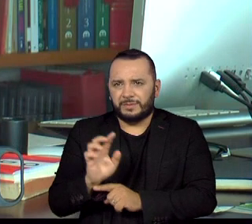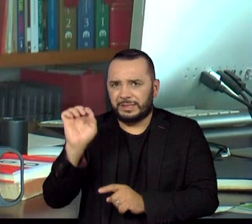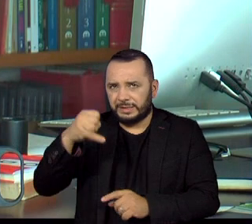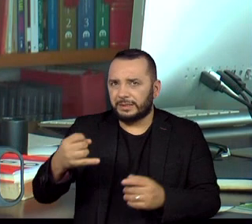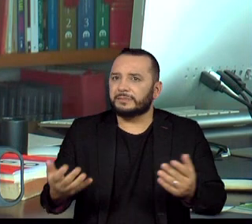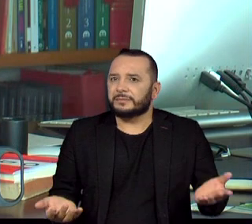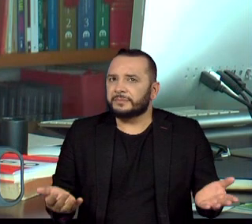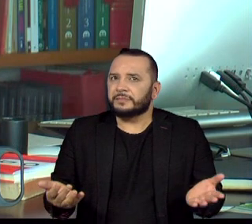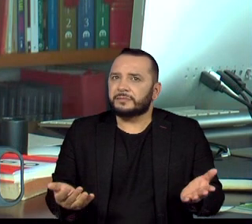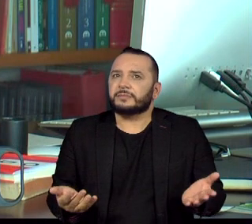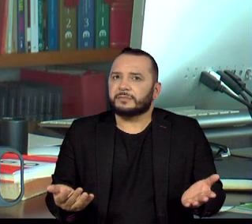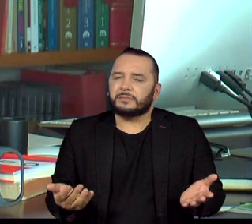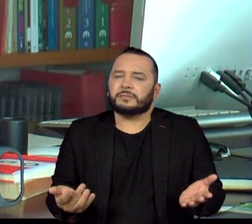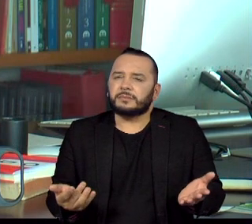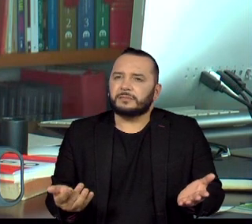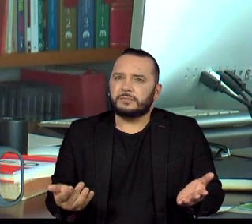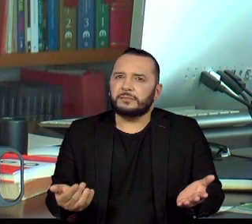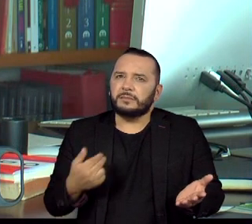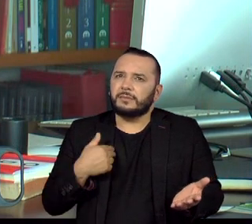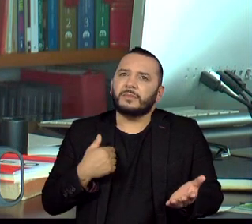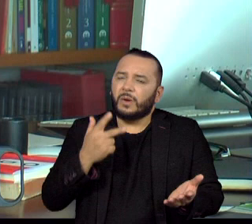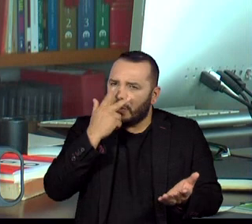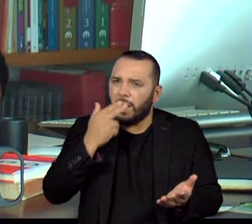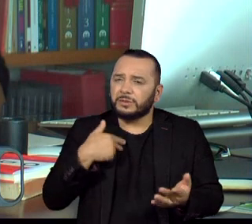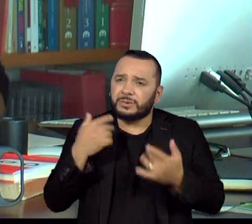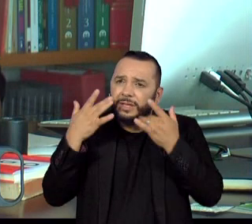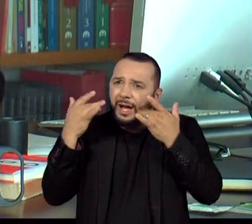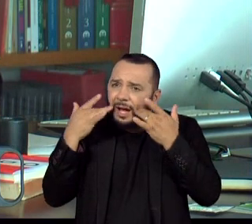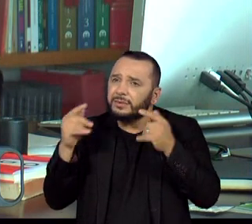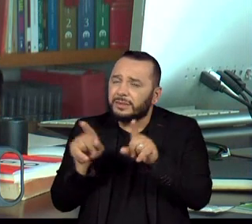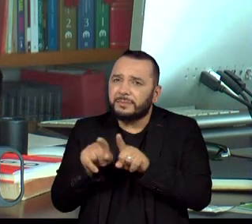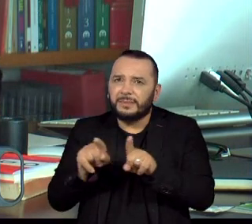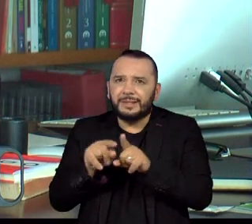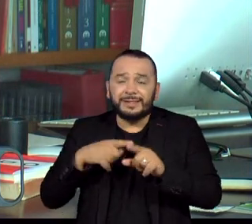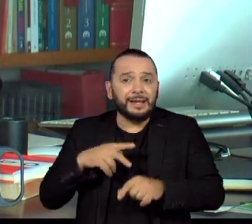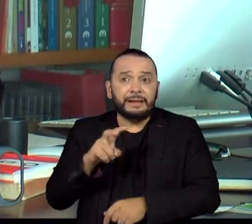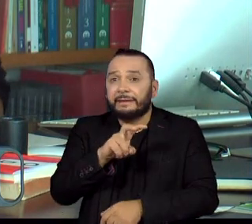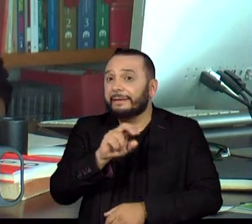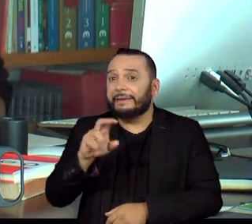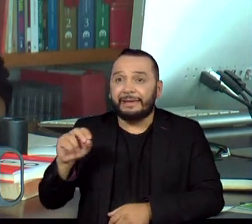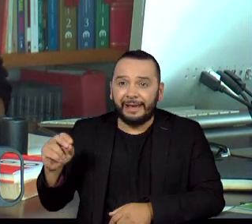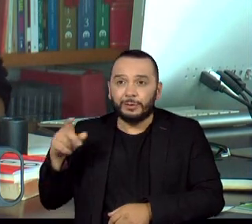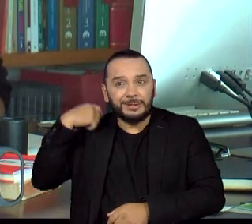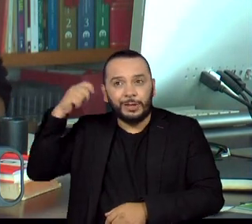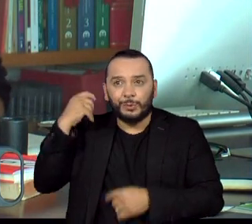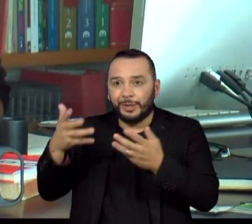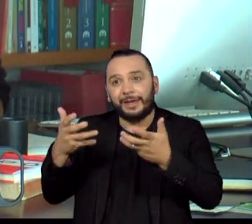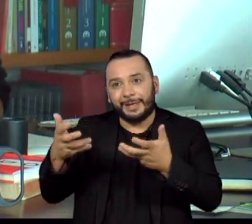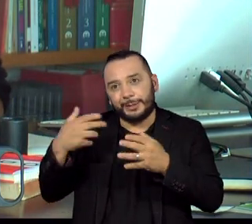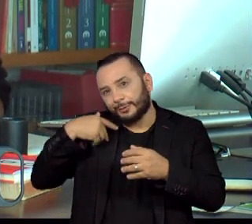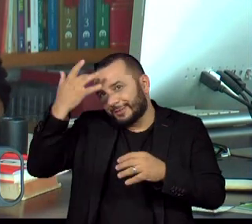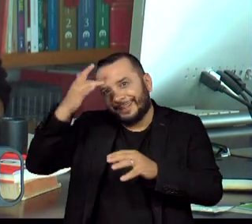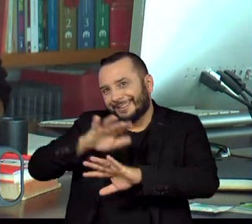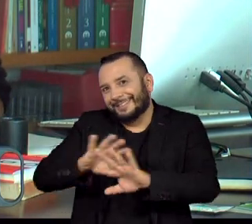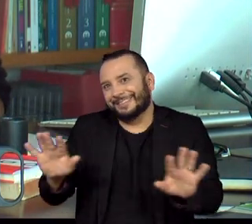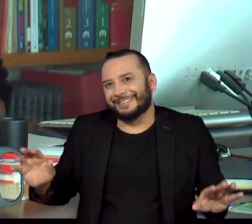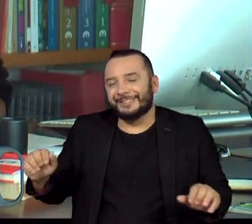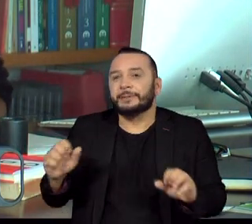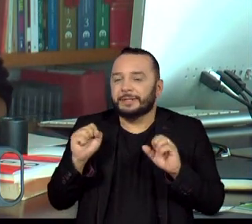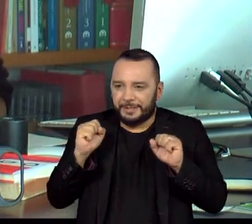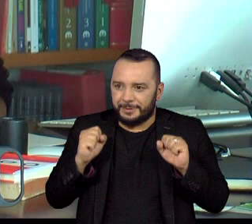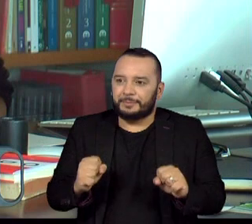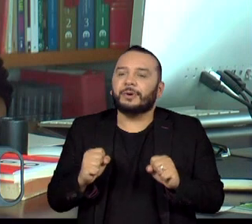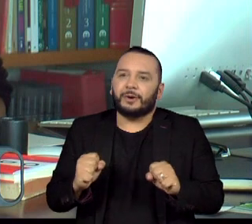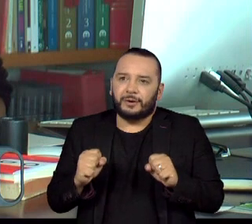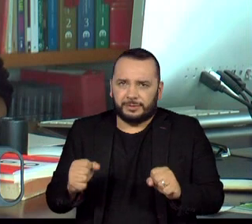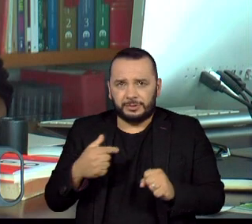filme. E acho que pode virar uma peça também. Não sei se tem 500 atores querendo fazer, mas acho que pode. Acho que